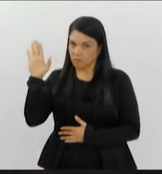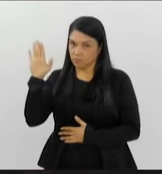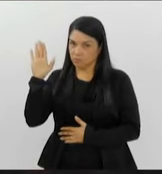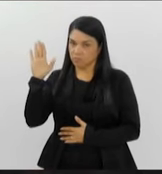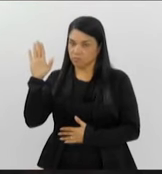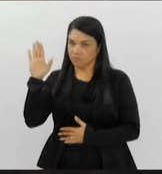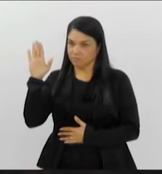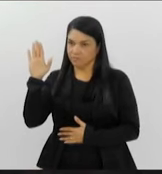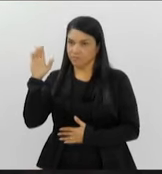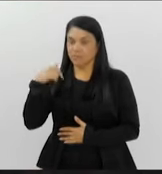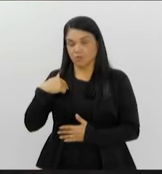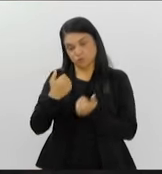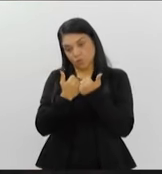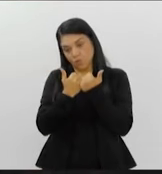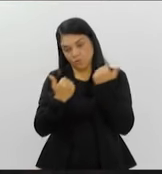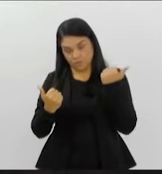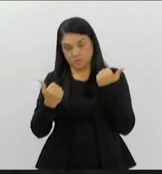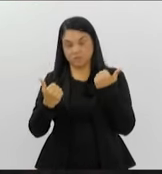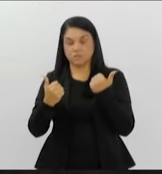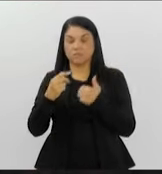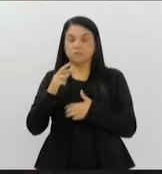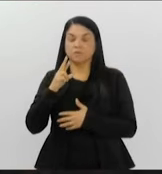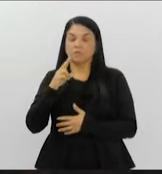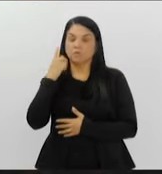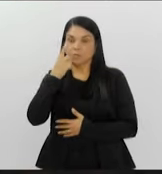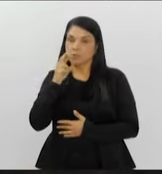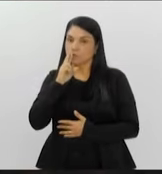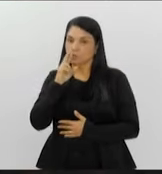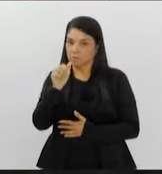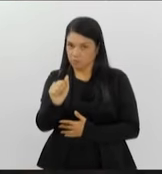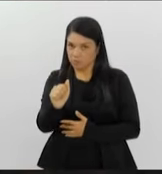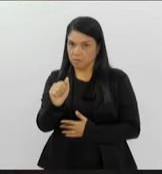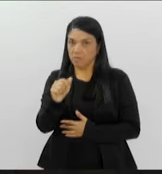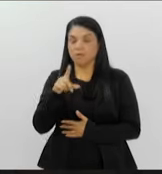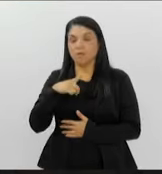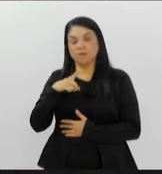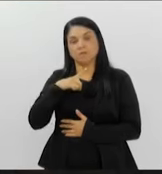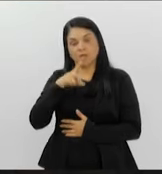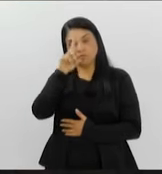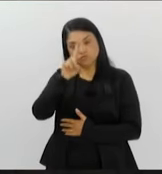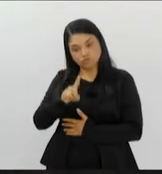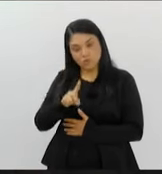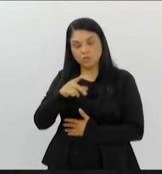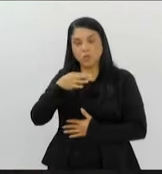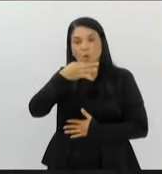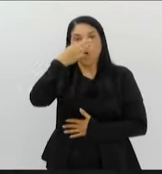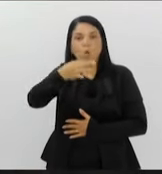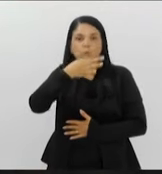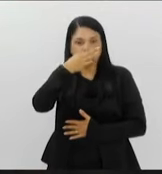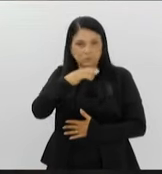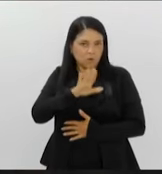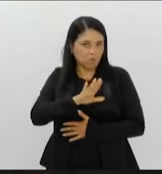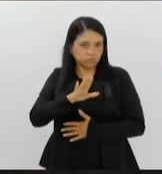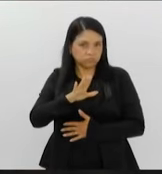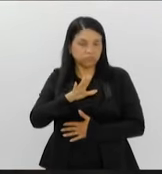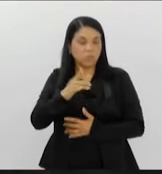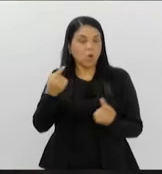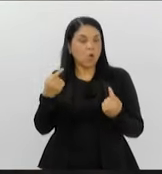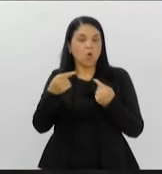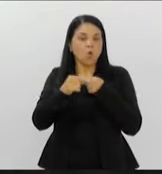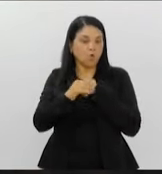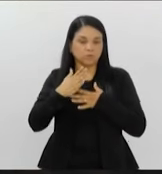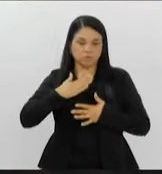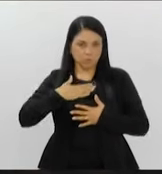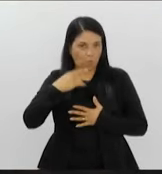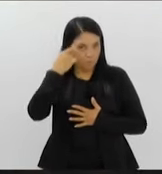Eu sou vice do deputado Rodrigo Amorim. Ele, como deputado, tem o direito de expressar a sua opinião, que é absolutamente contrária àquilo que eu